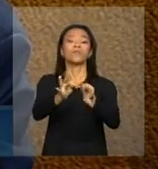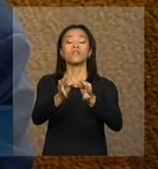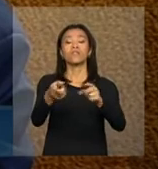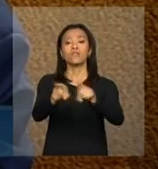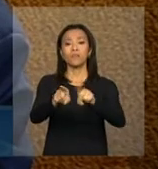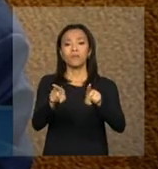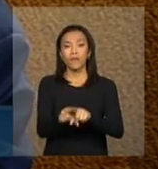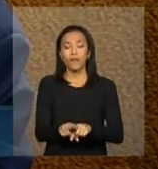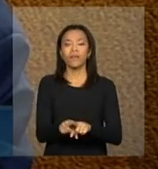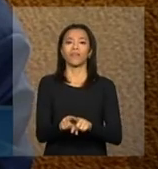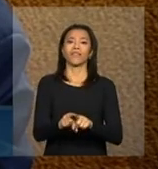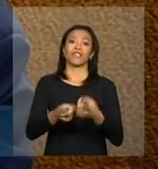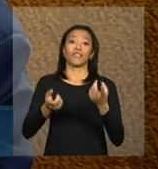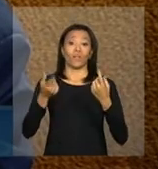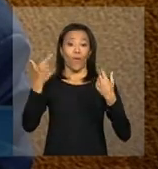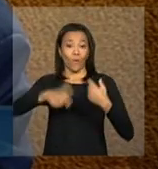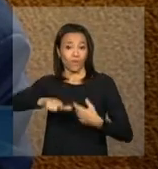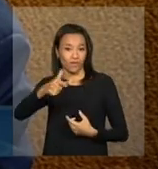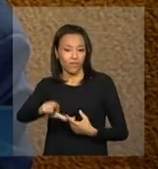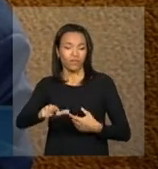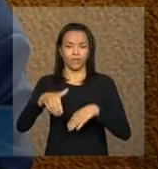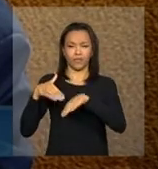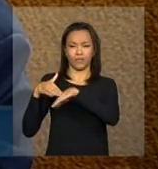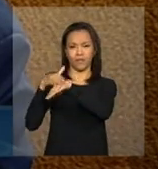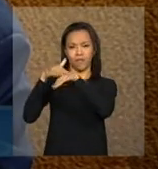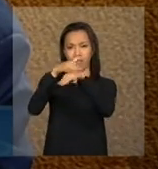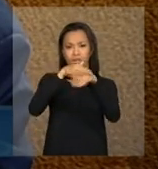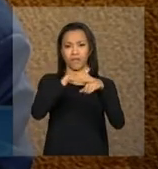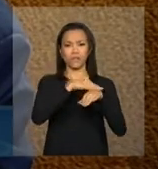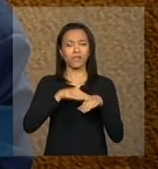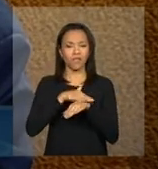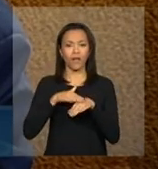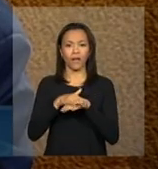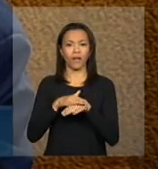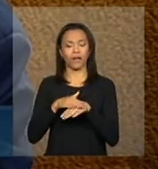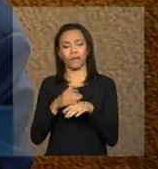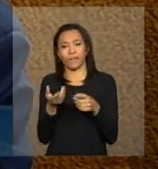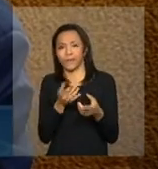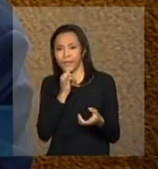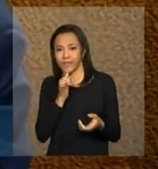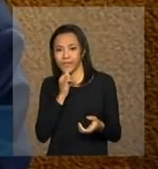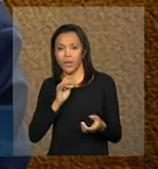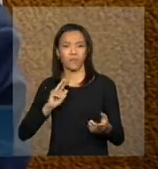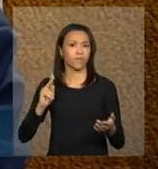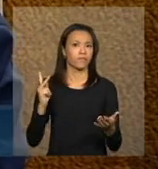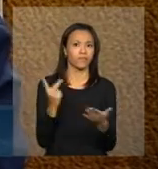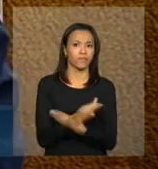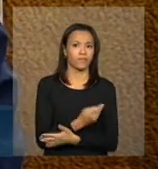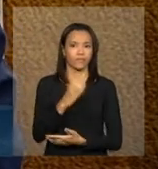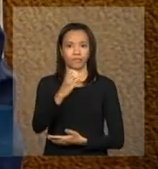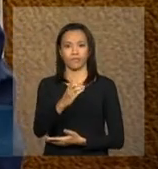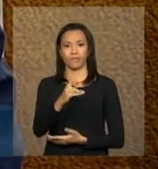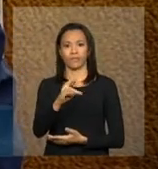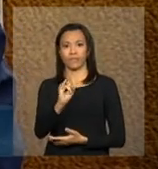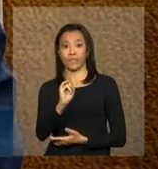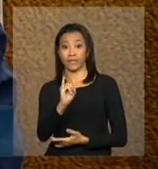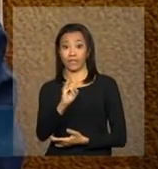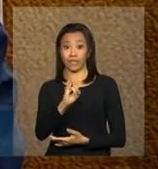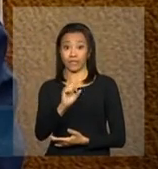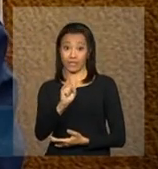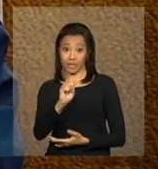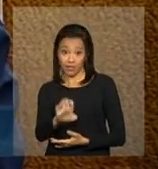rediscutir, neste momento, digamos assim, de crise de representatividade que nós